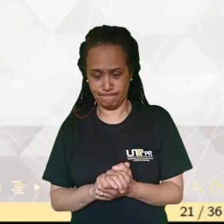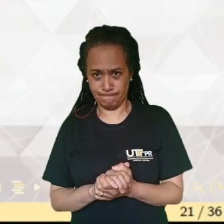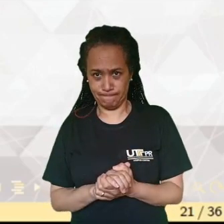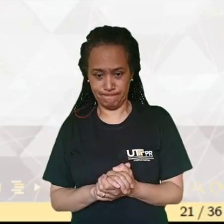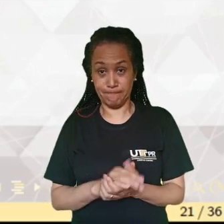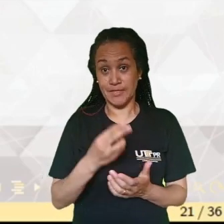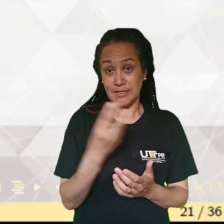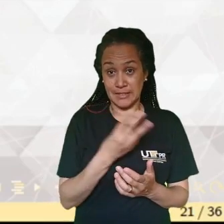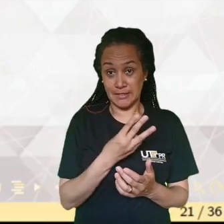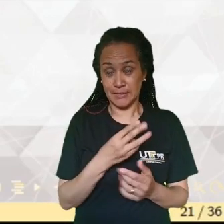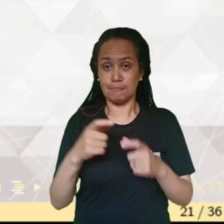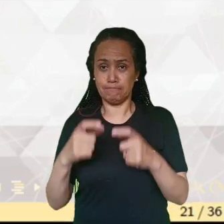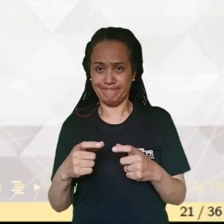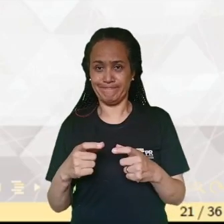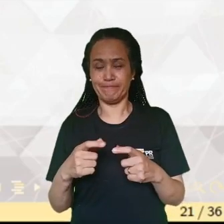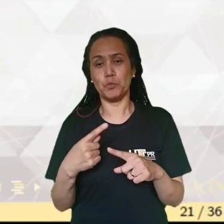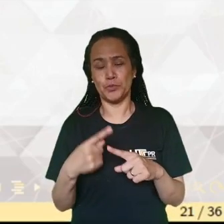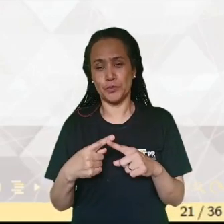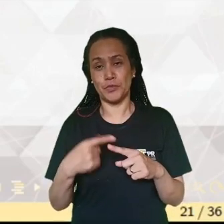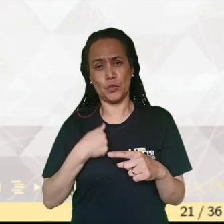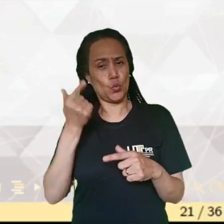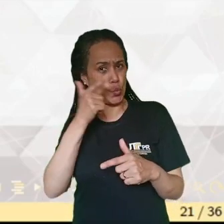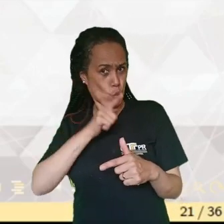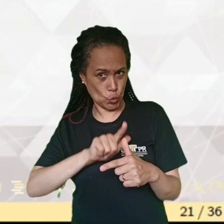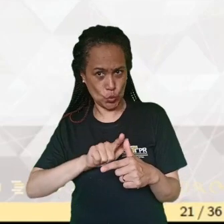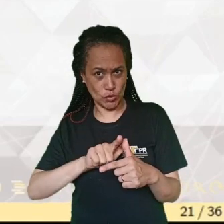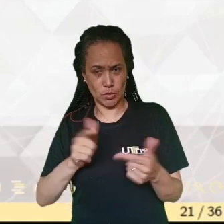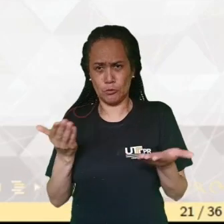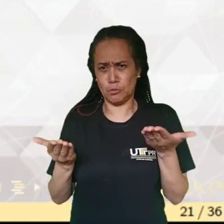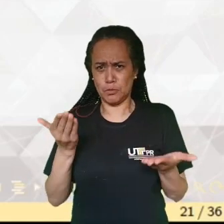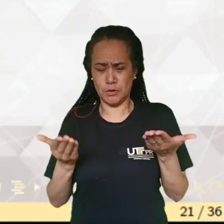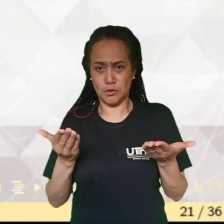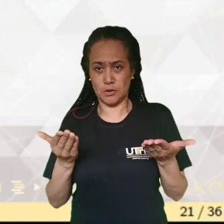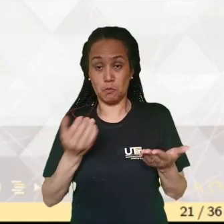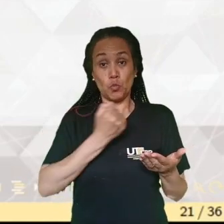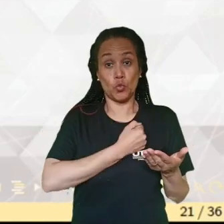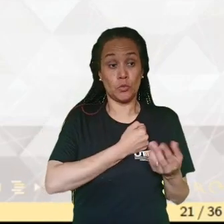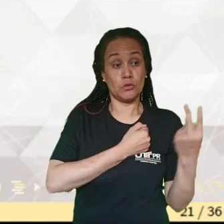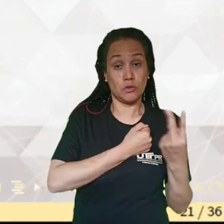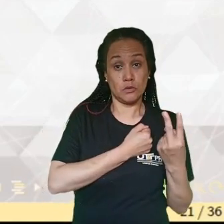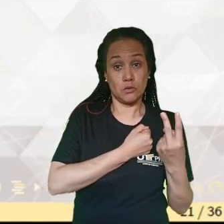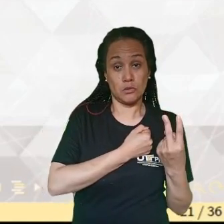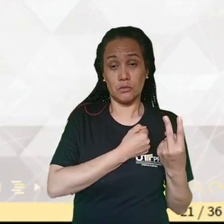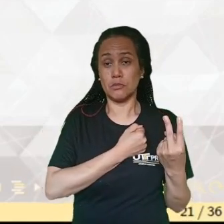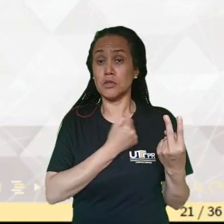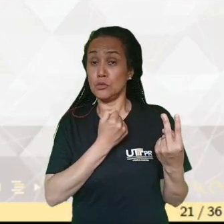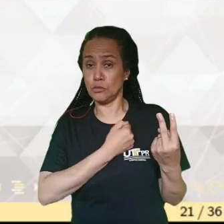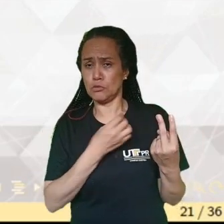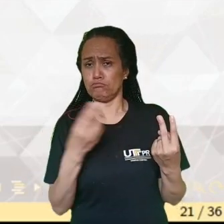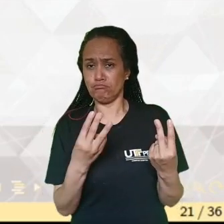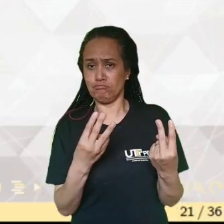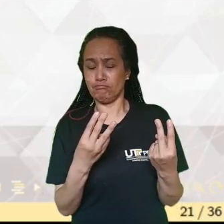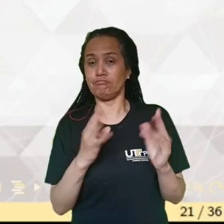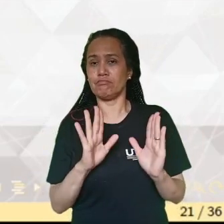próximo. Ele está onde? Está na terceira posição. Então, eu faço a média do número que está na segunda posição e